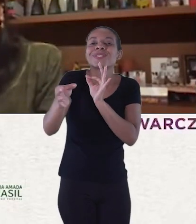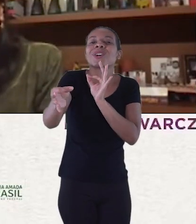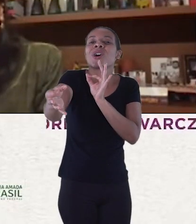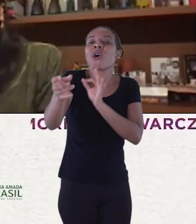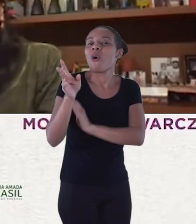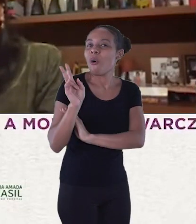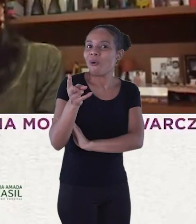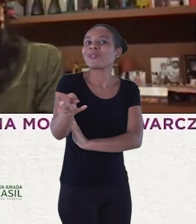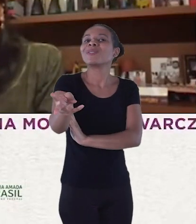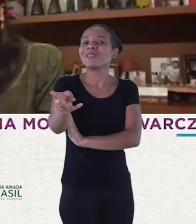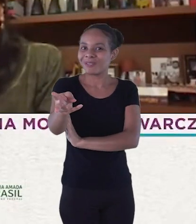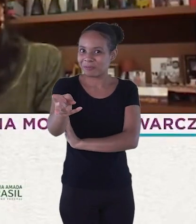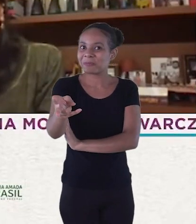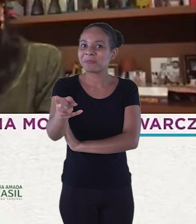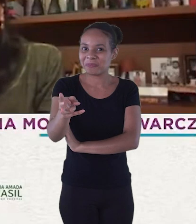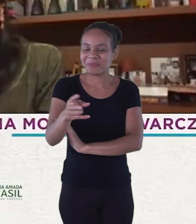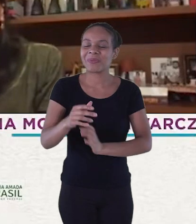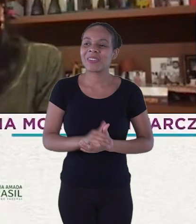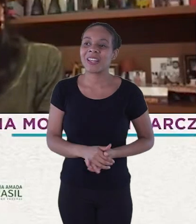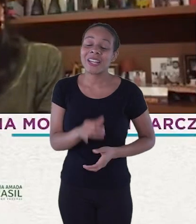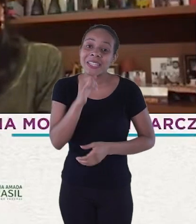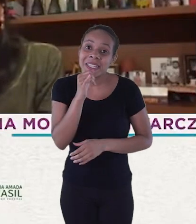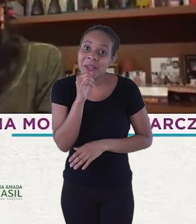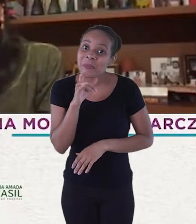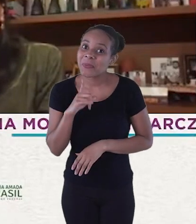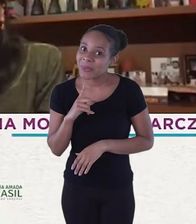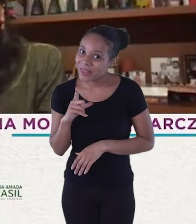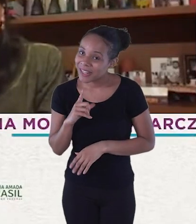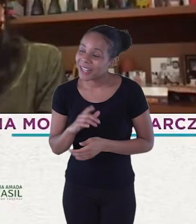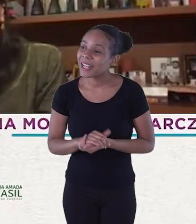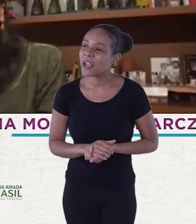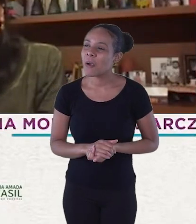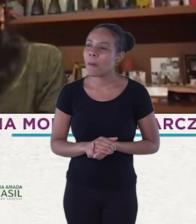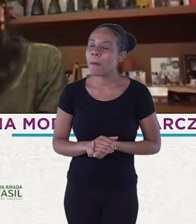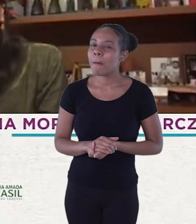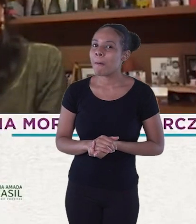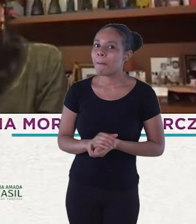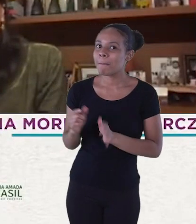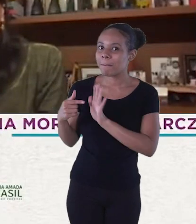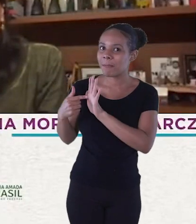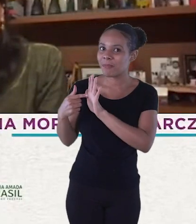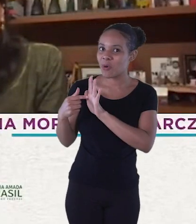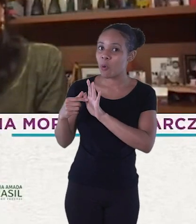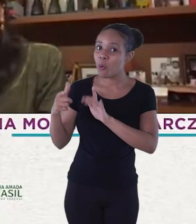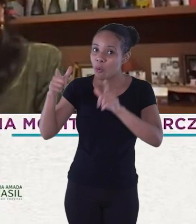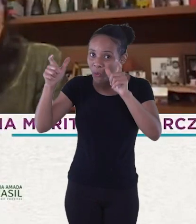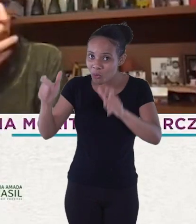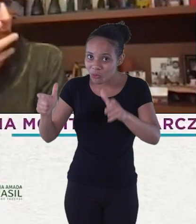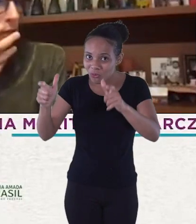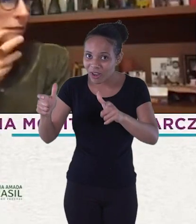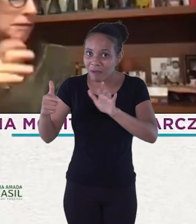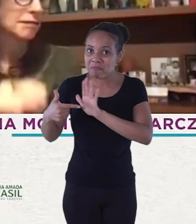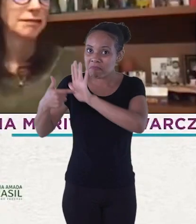e não vai se conter, porque a gente vai ter, por exemplo, uma visita virtual na exposição. Algumas coisas a gente pode contar. A gente vai ter uma visita